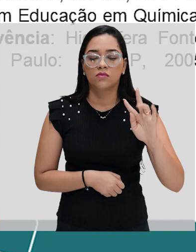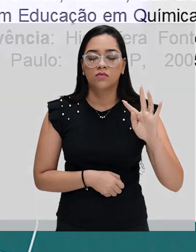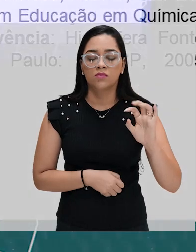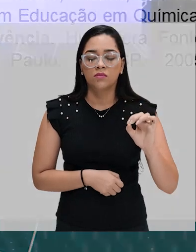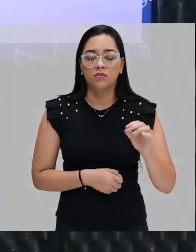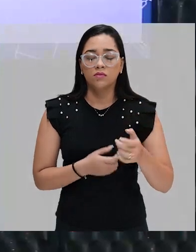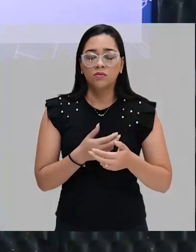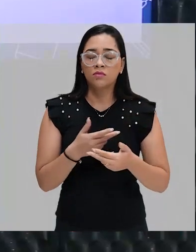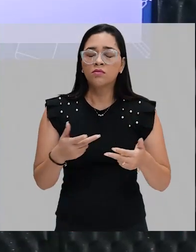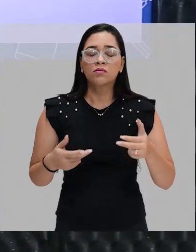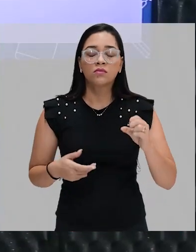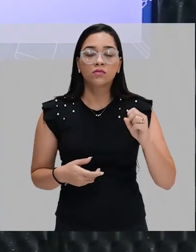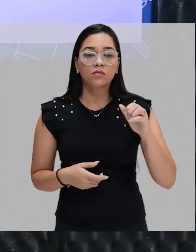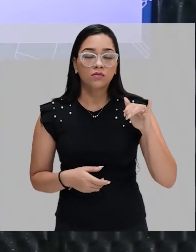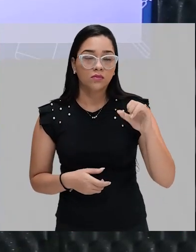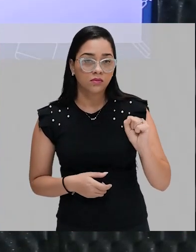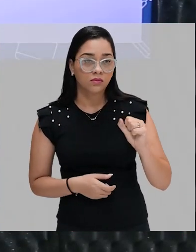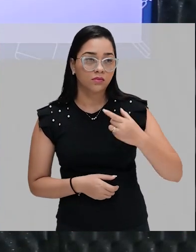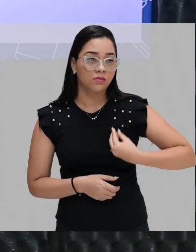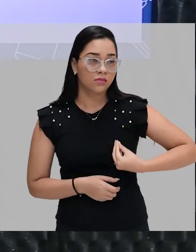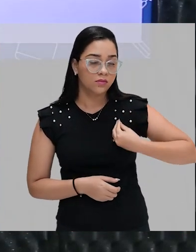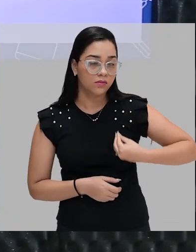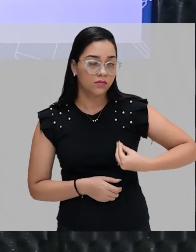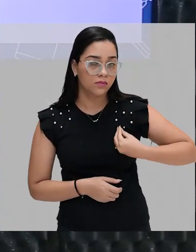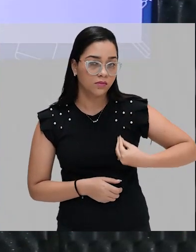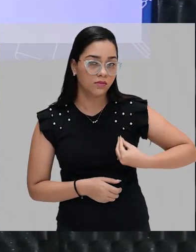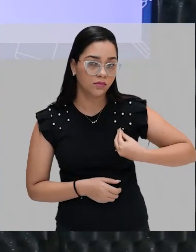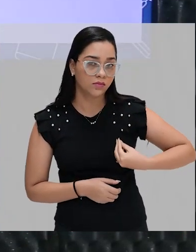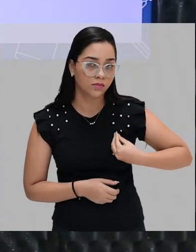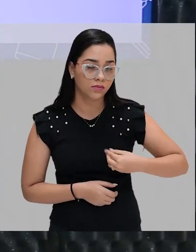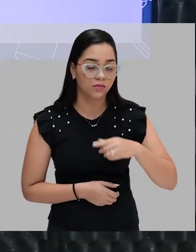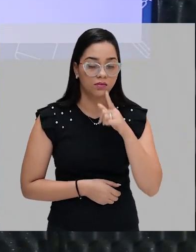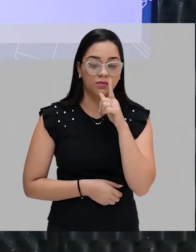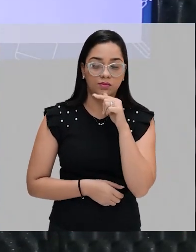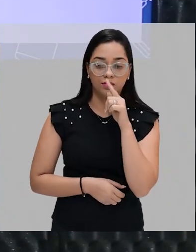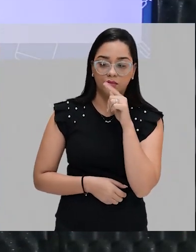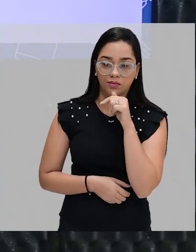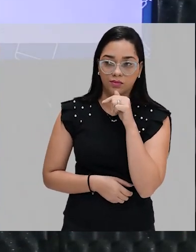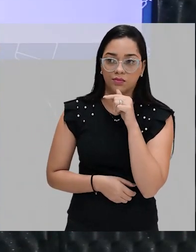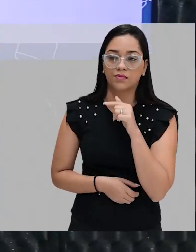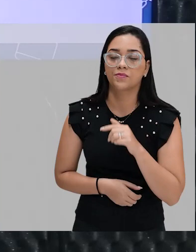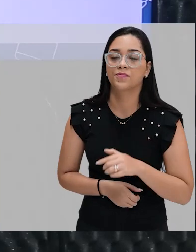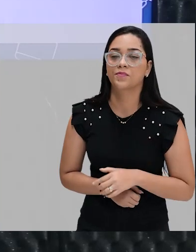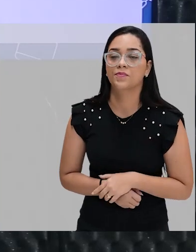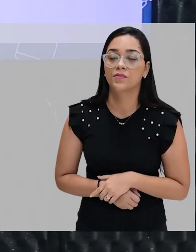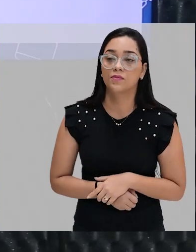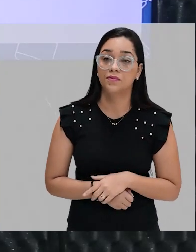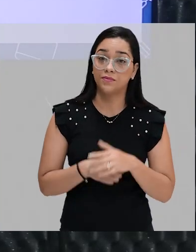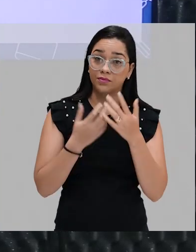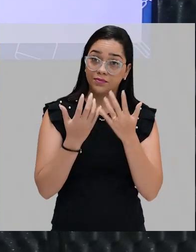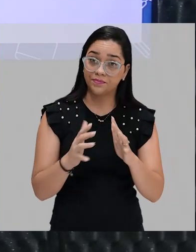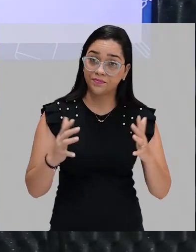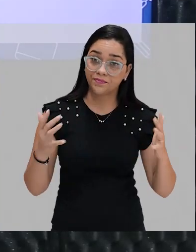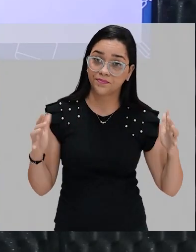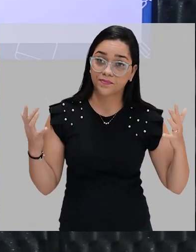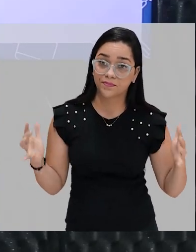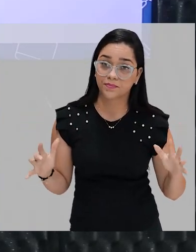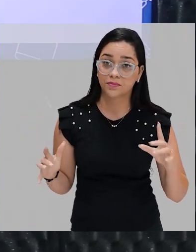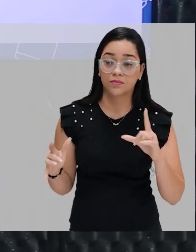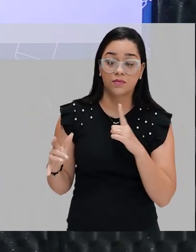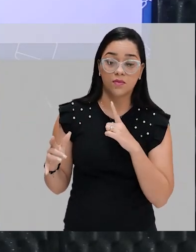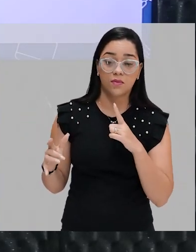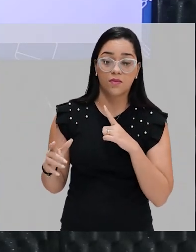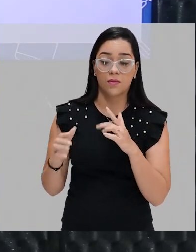diversos sais presentes na água do mar, certo? Nós vamos ter aqui a